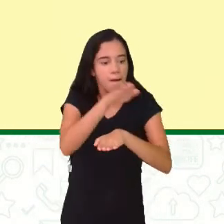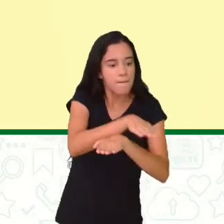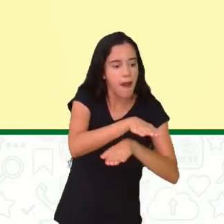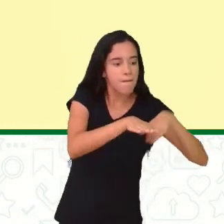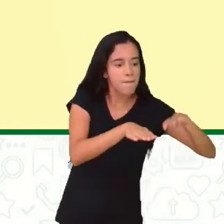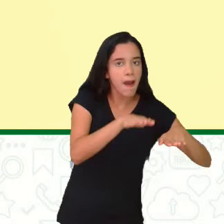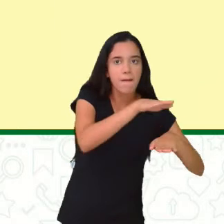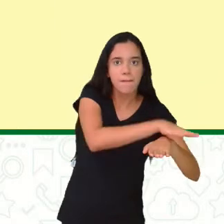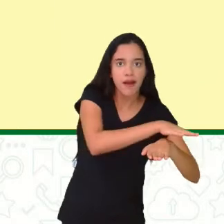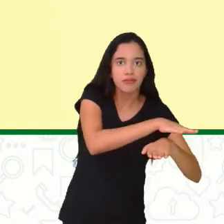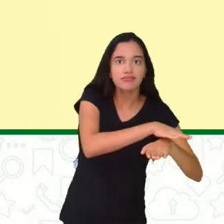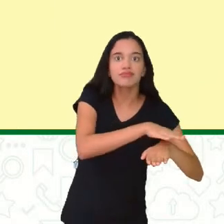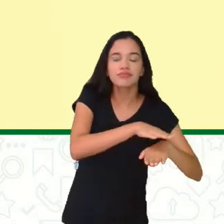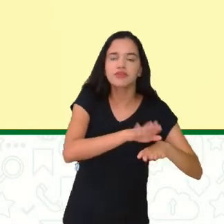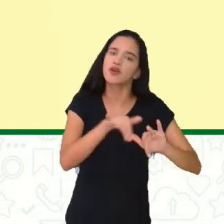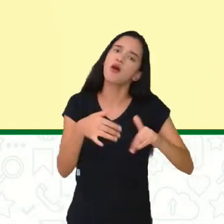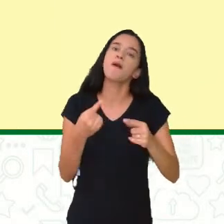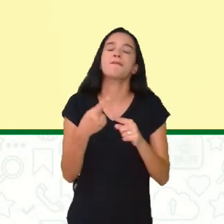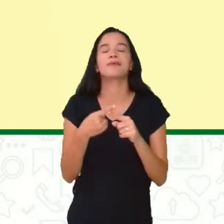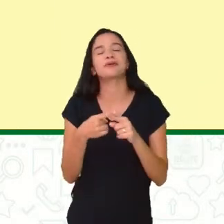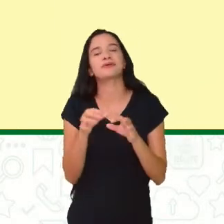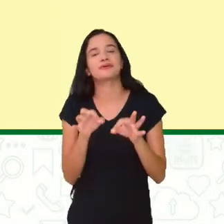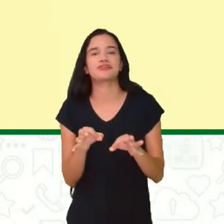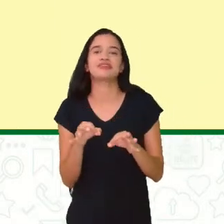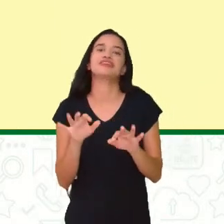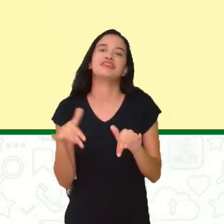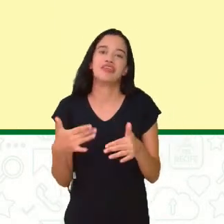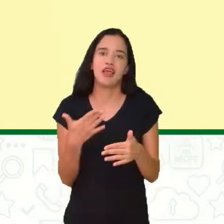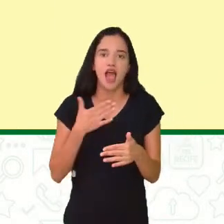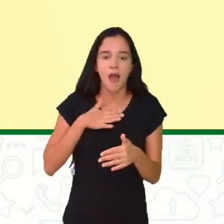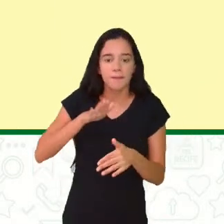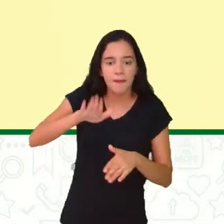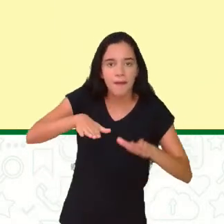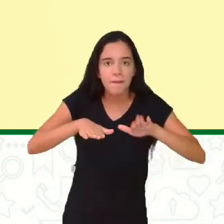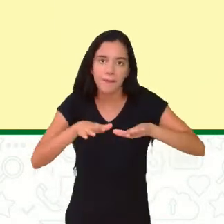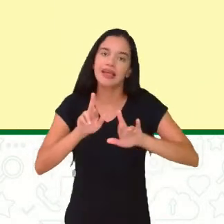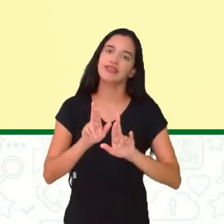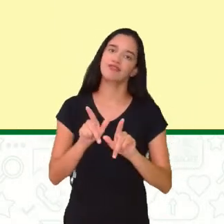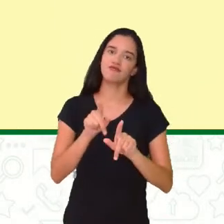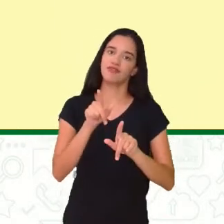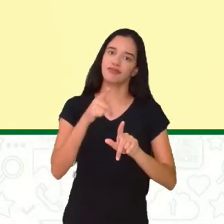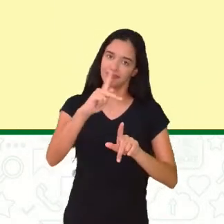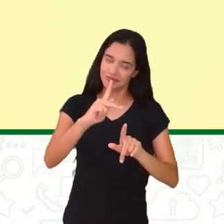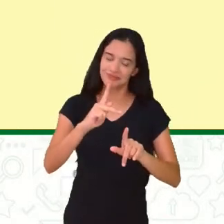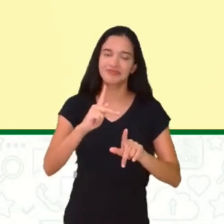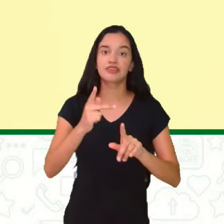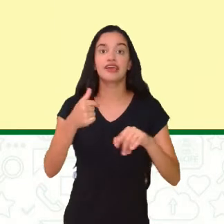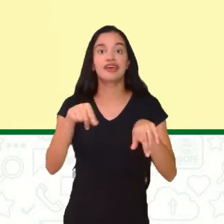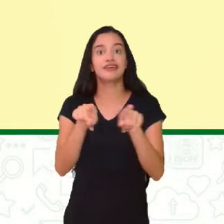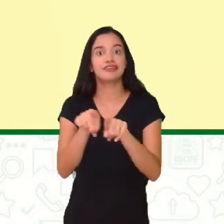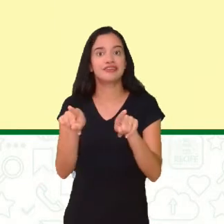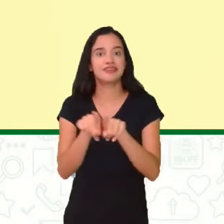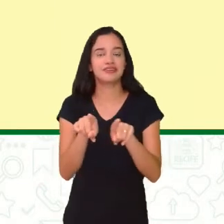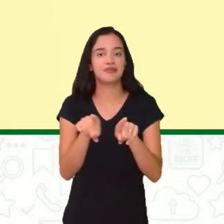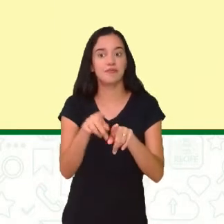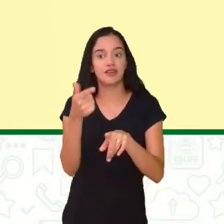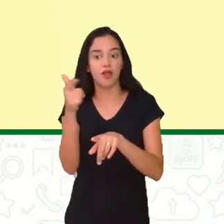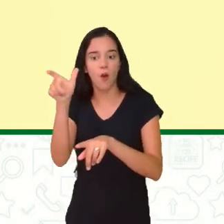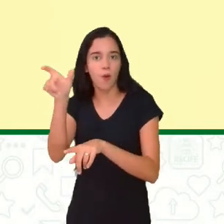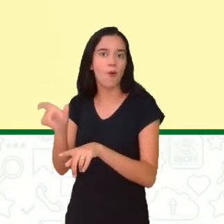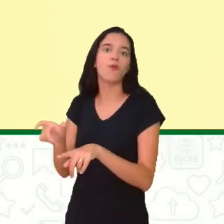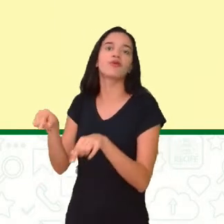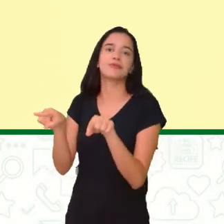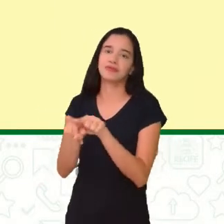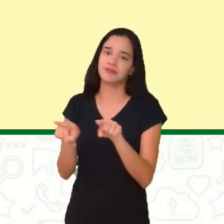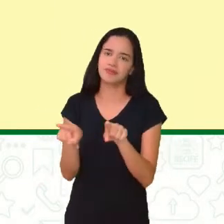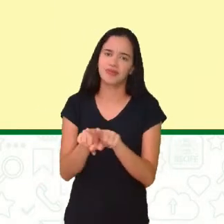sua, né? Porque com certeza a minha passada é diferente da sua, que é diferente do outro,